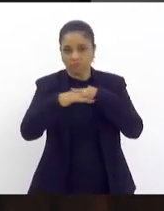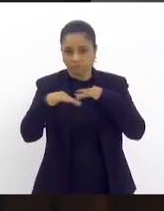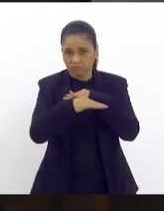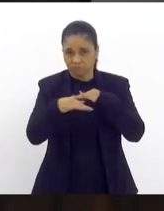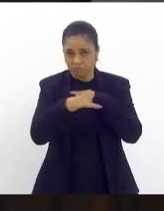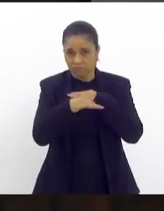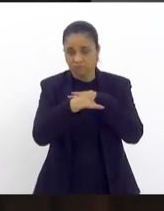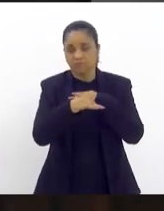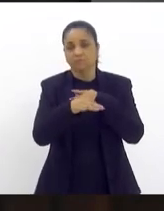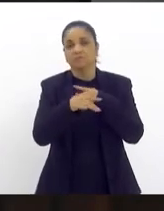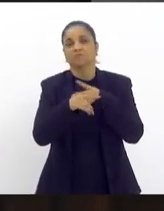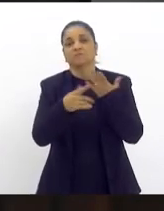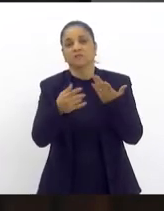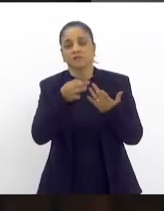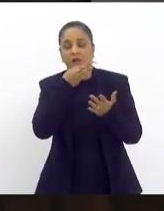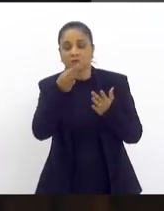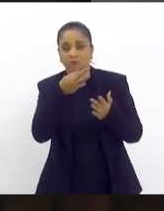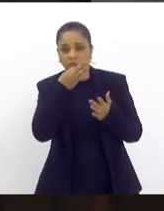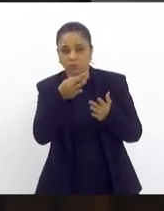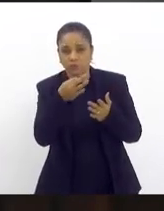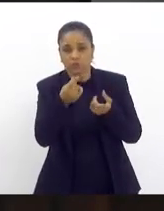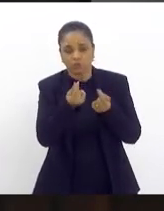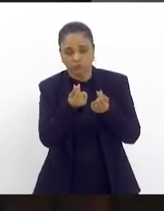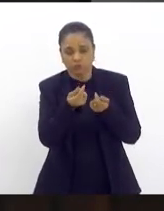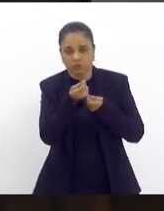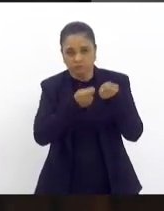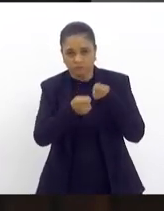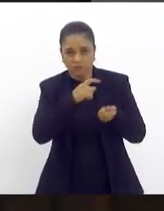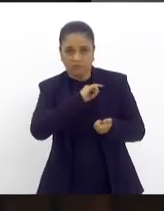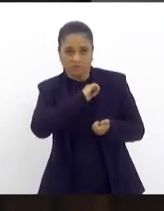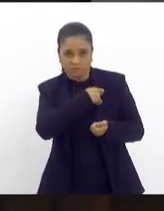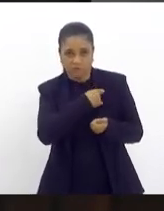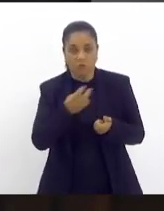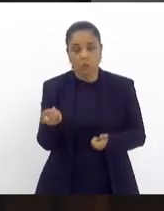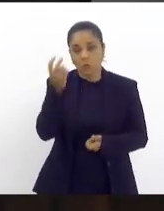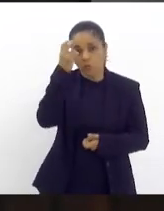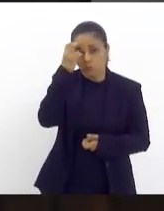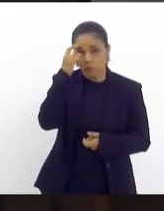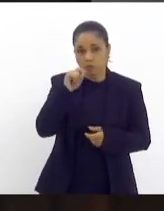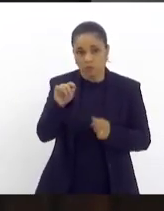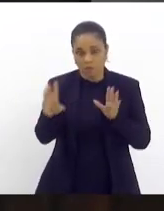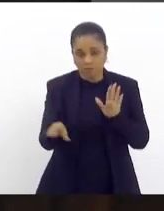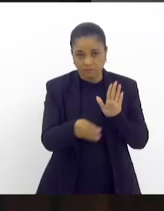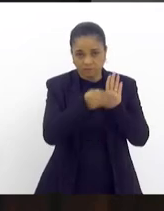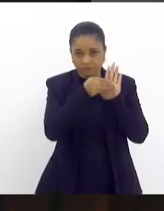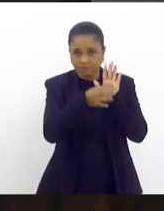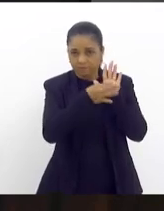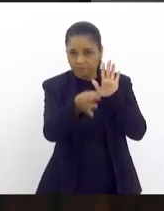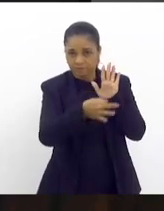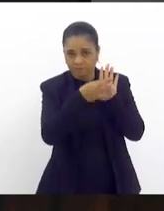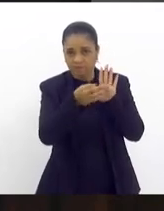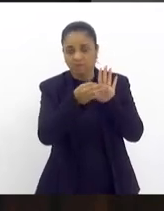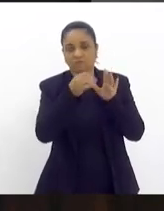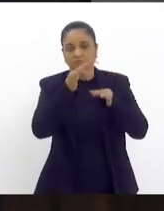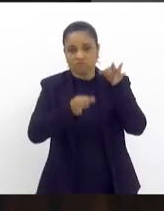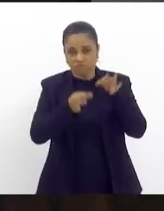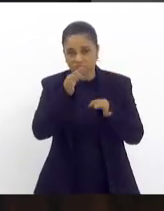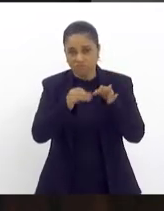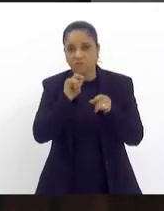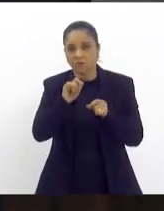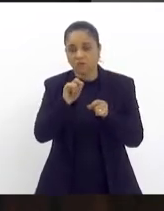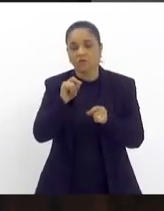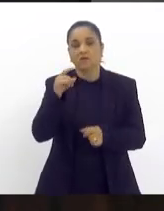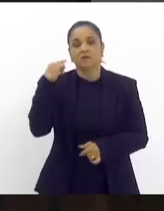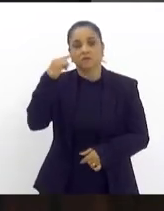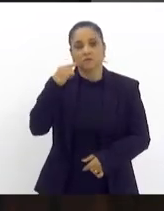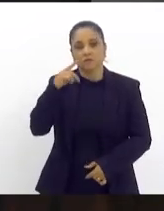Assuntos Fundiários, Orçamentos, Finanças, Casação Financeira e Controle. Para emitir parecer pela Comissão de Constituição e Justiça, deputado Rodrigo Amorim.